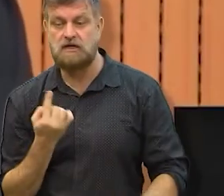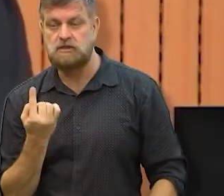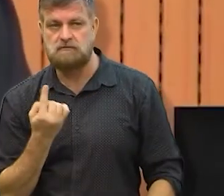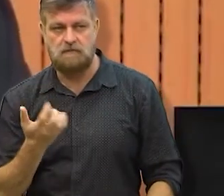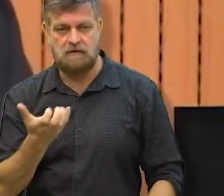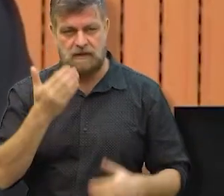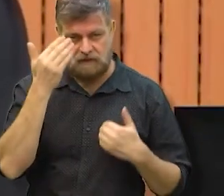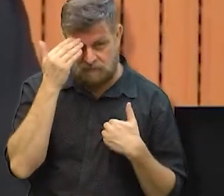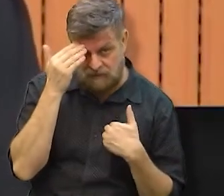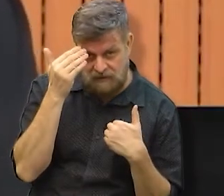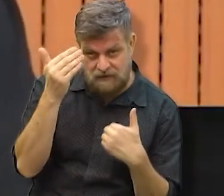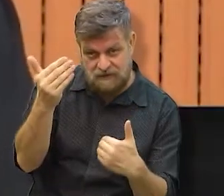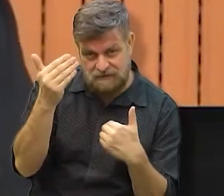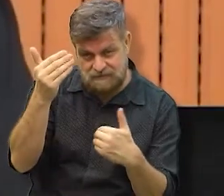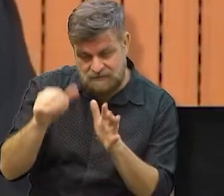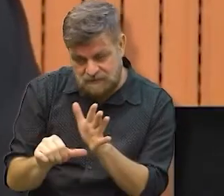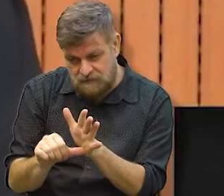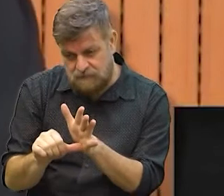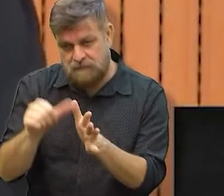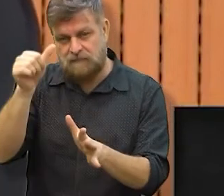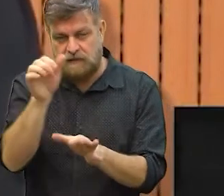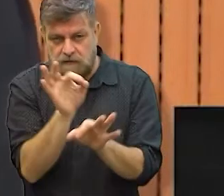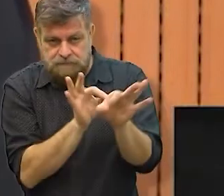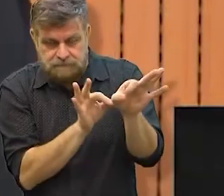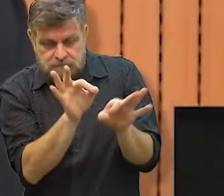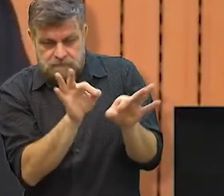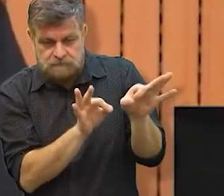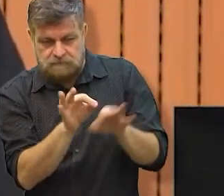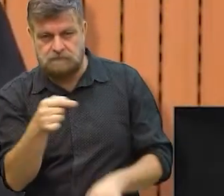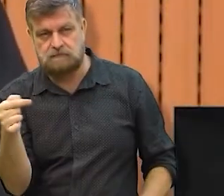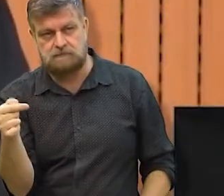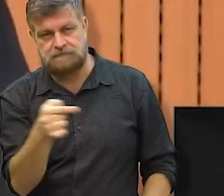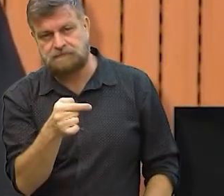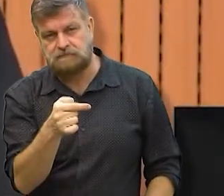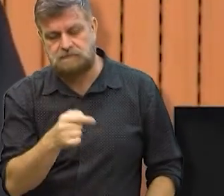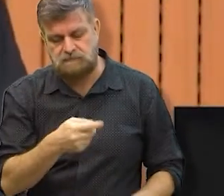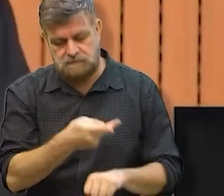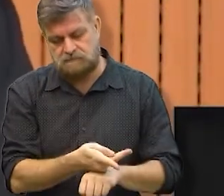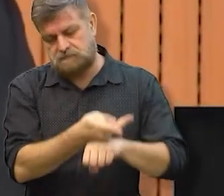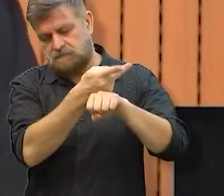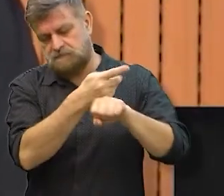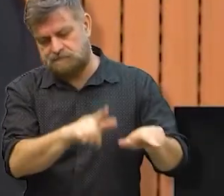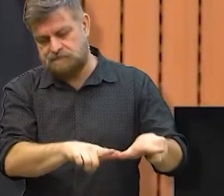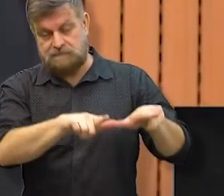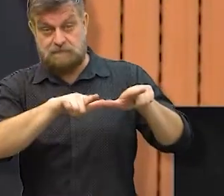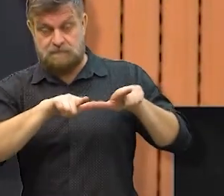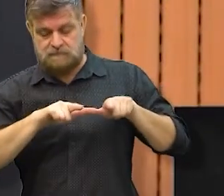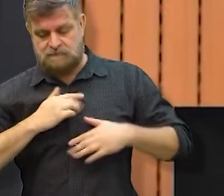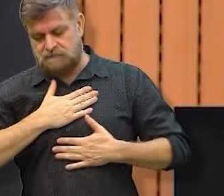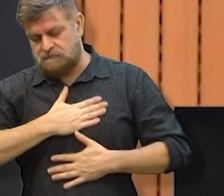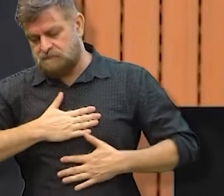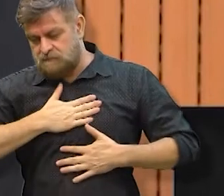Eu quero agradecer primeiro aos elaboradores desse prêmio,